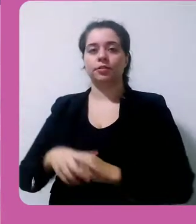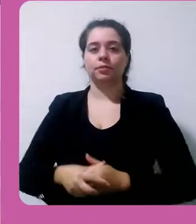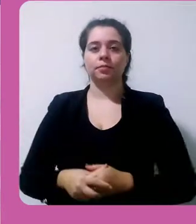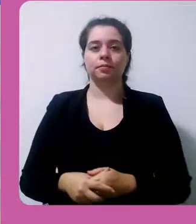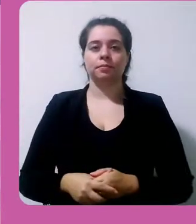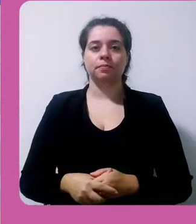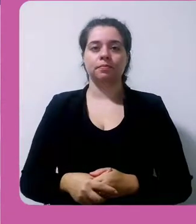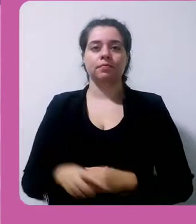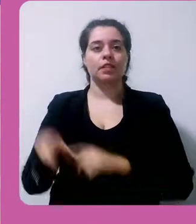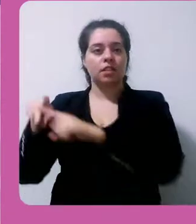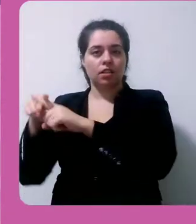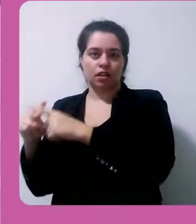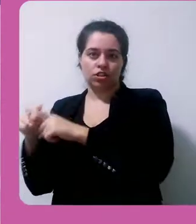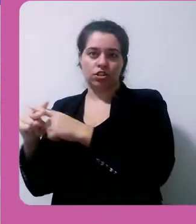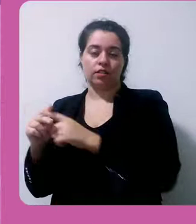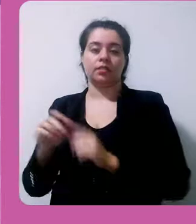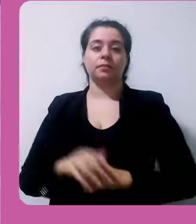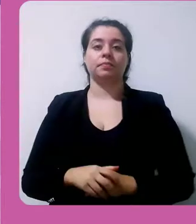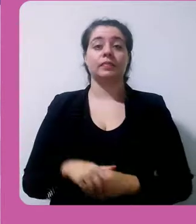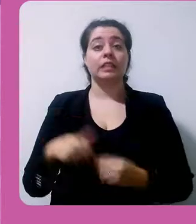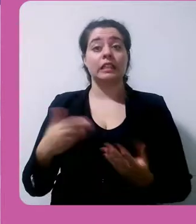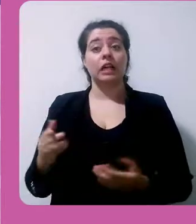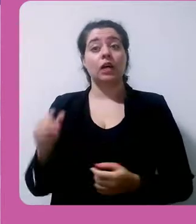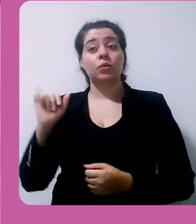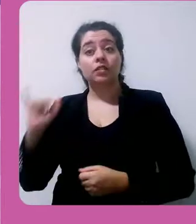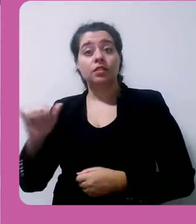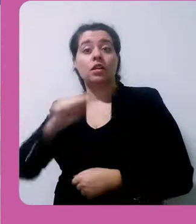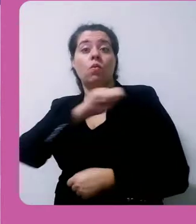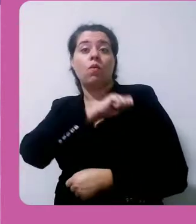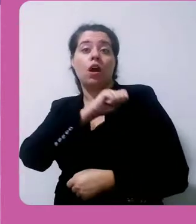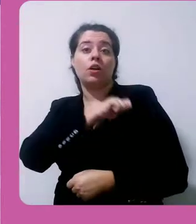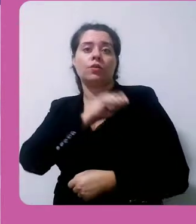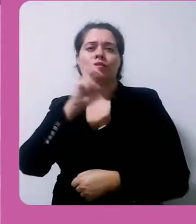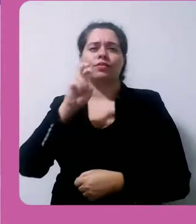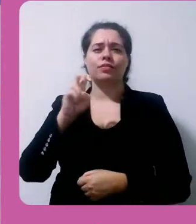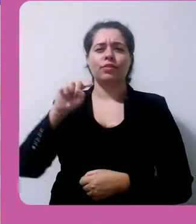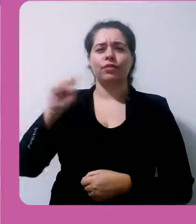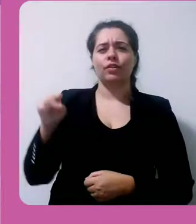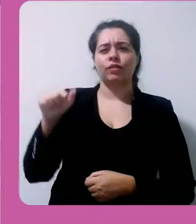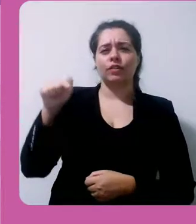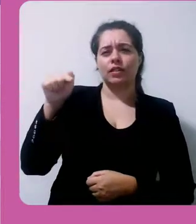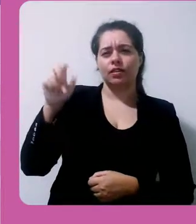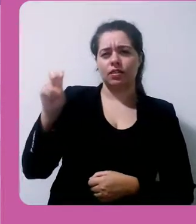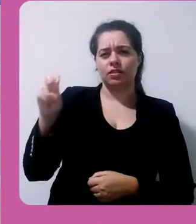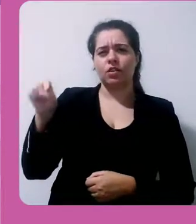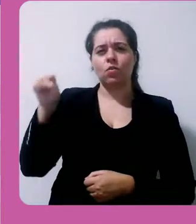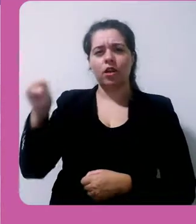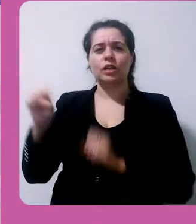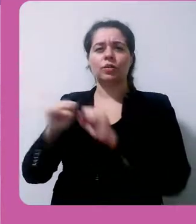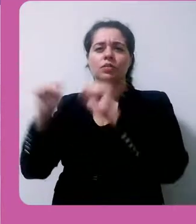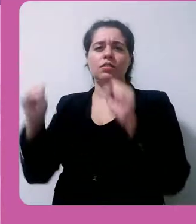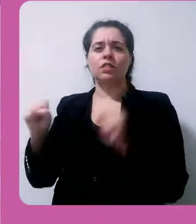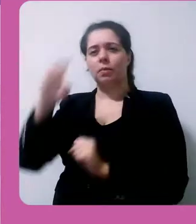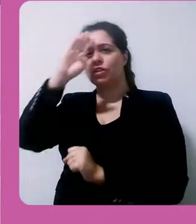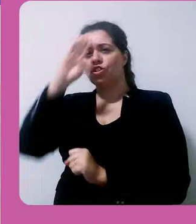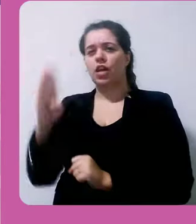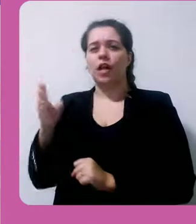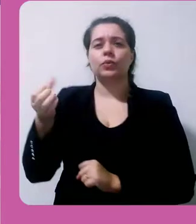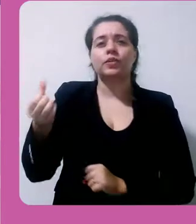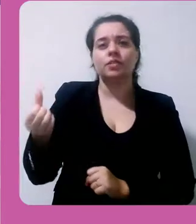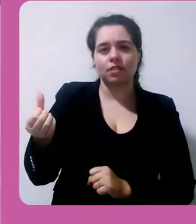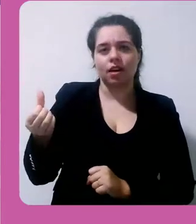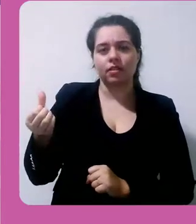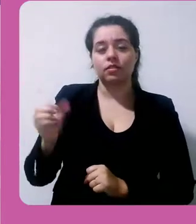e arredonda isso para você. Então, se o aluno ficou com 5,75, ela automaticamente atribui 6. Se o aluno ficou